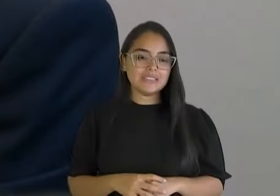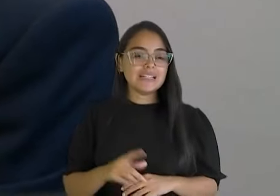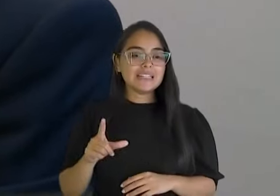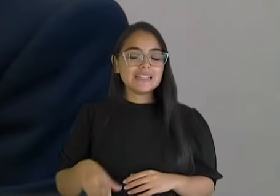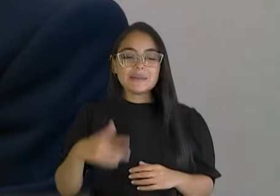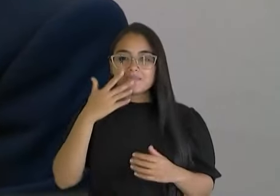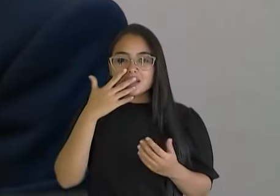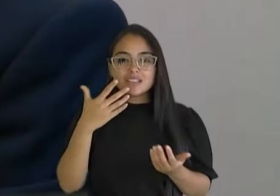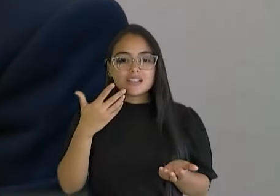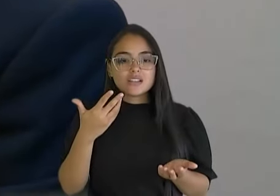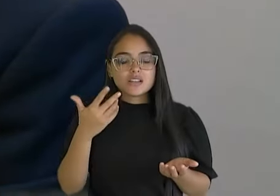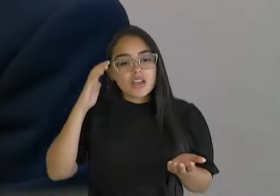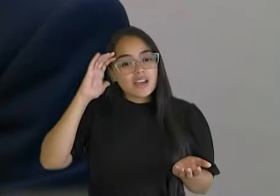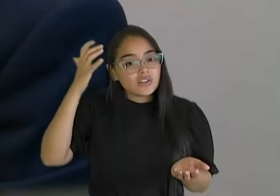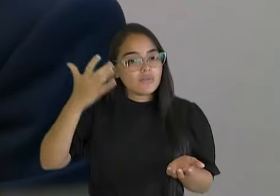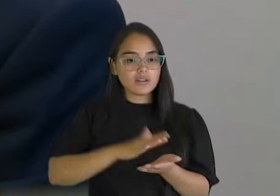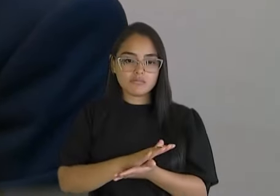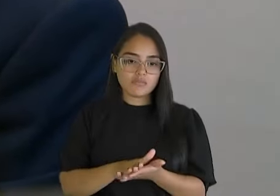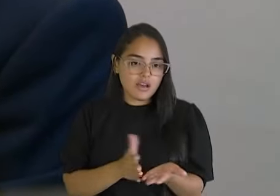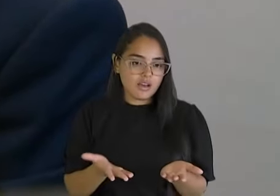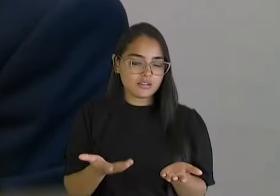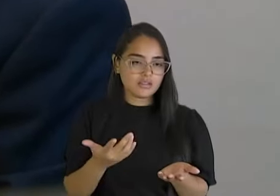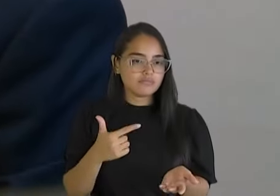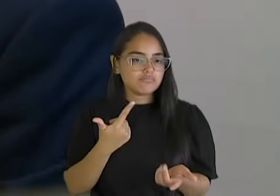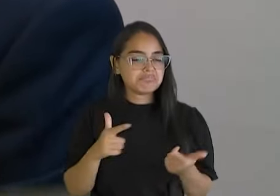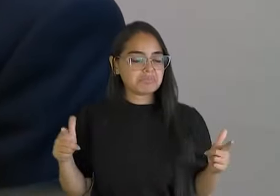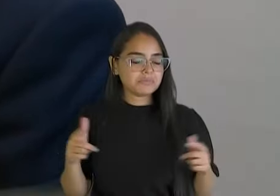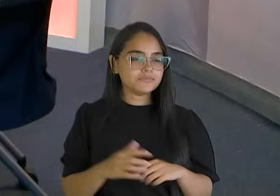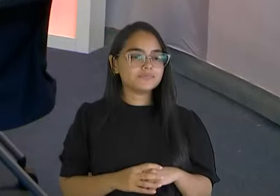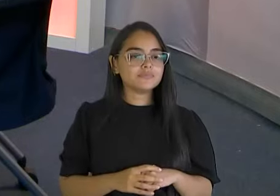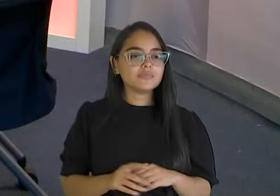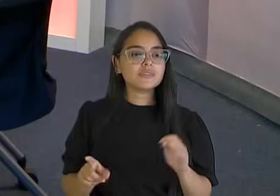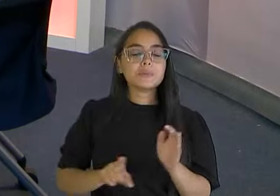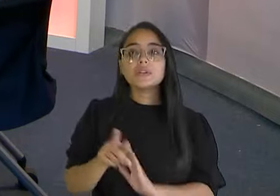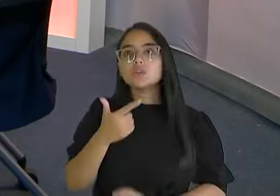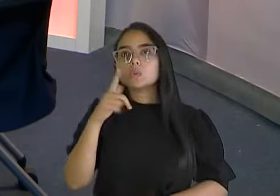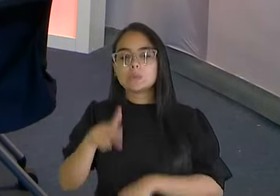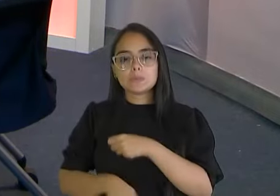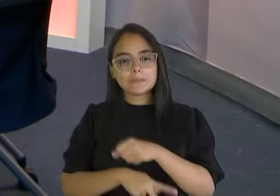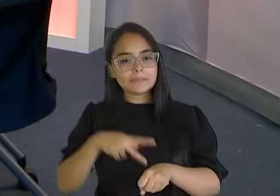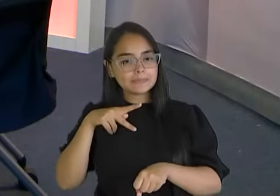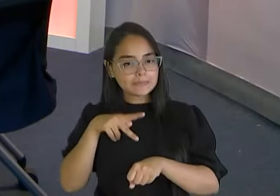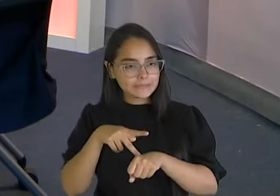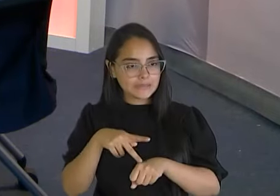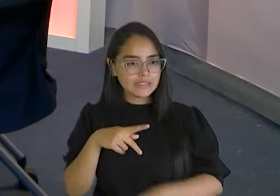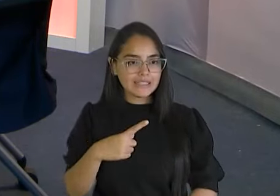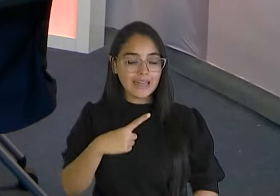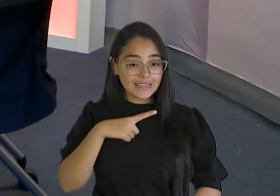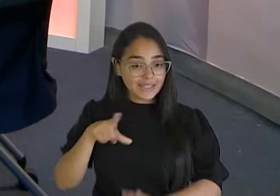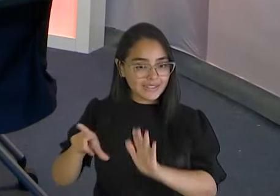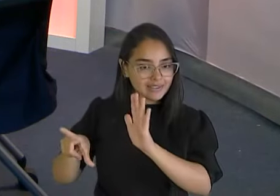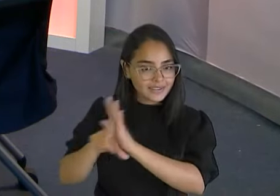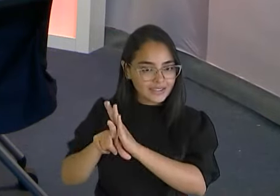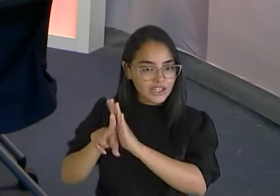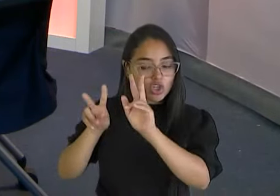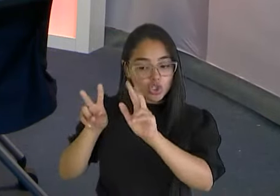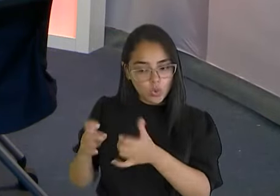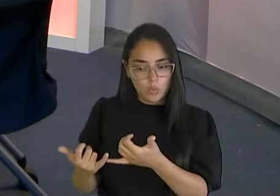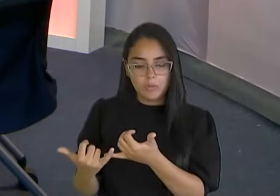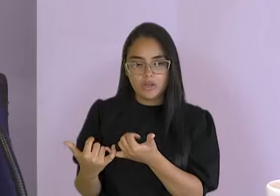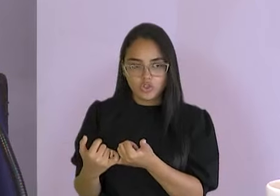zona cinzenta no direito. Eu pergunto, nos outros países existem leis sobre certo. Esses jogos,